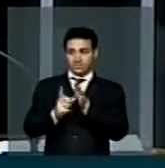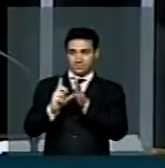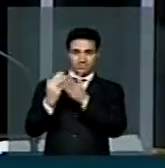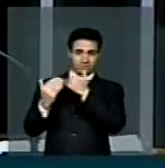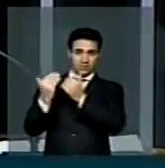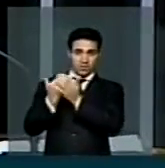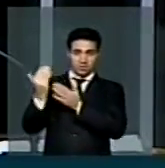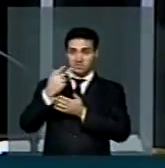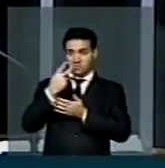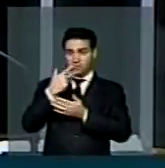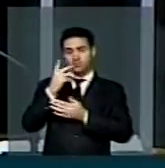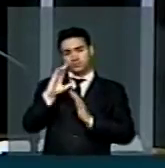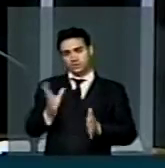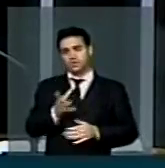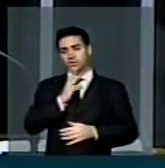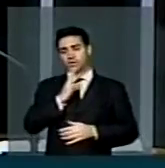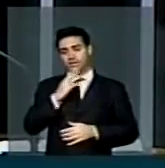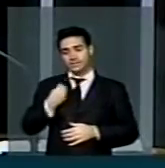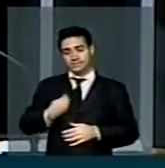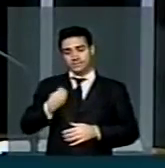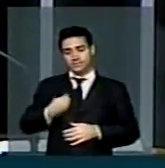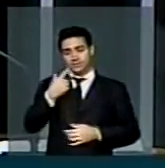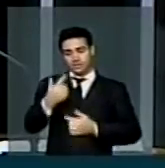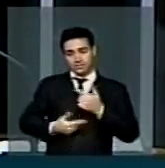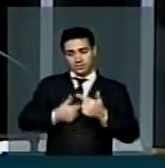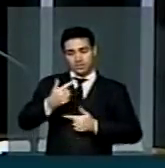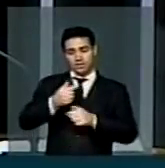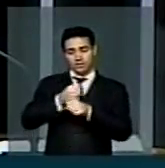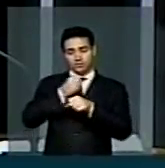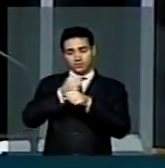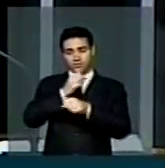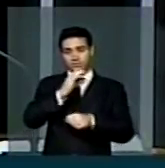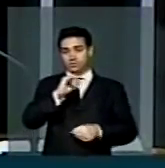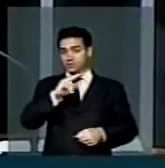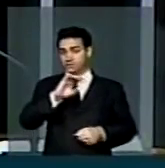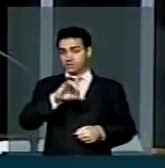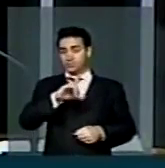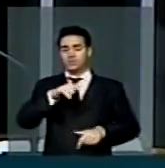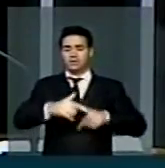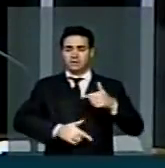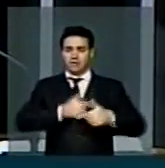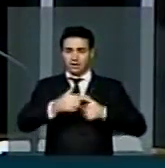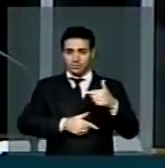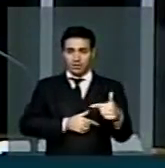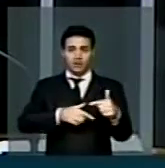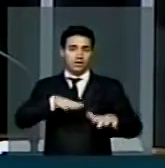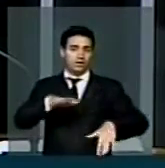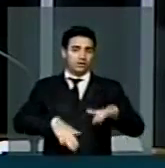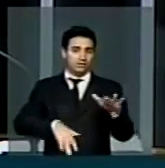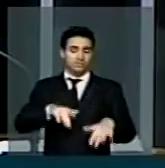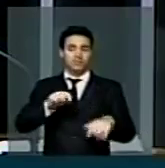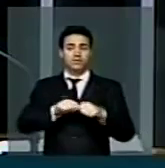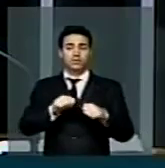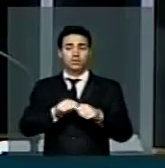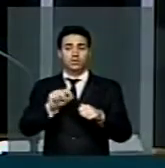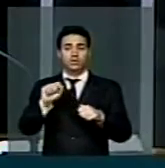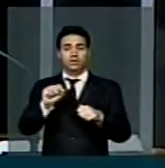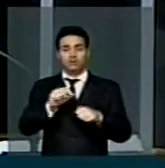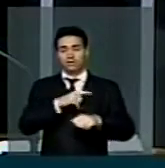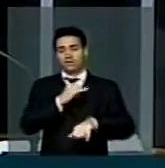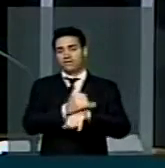início, conhecedores da realidade dos trabalhadores da construção civil que trabalham muitas vezes amarrando